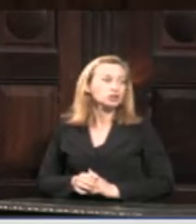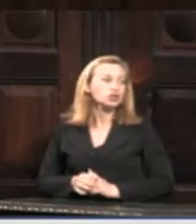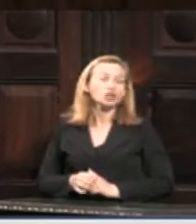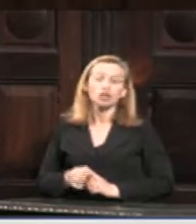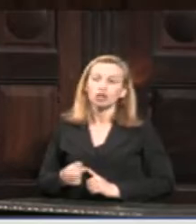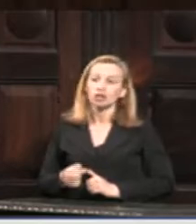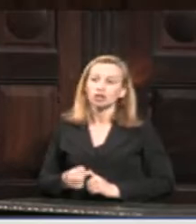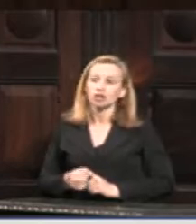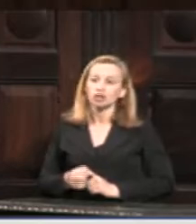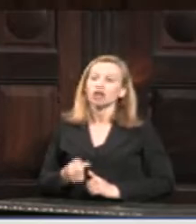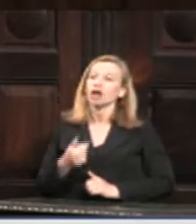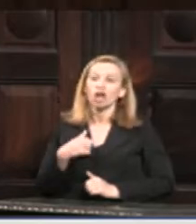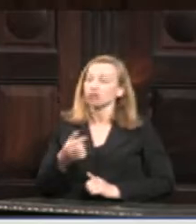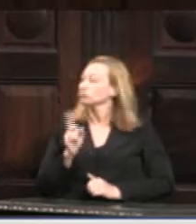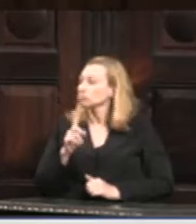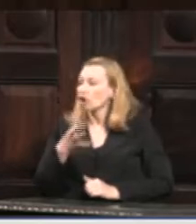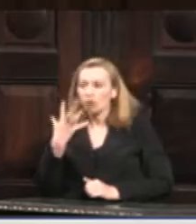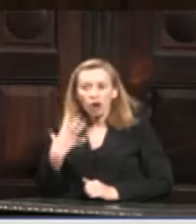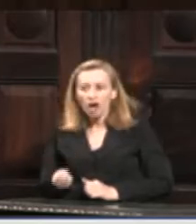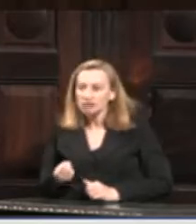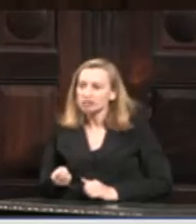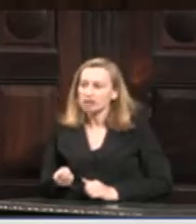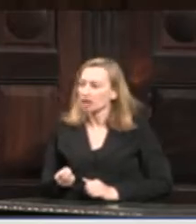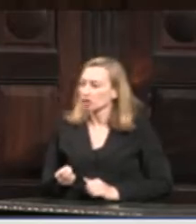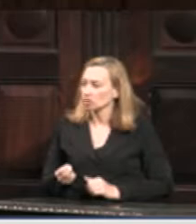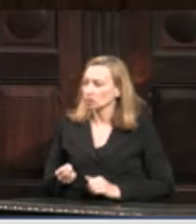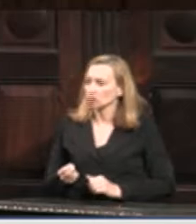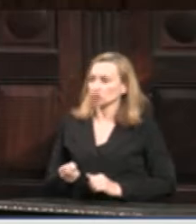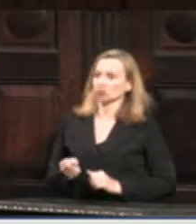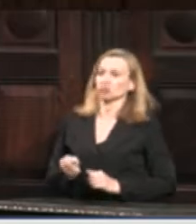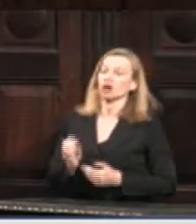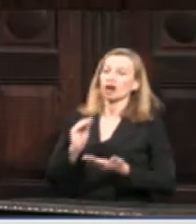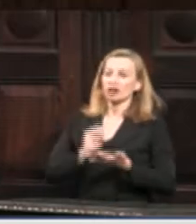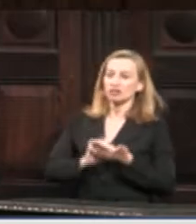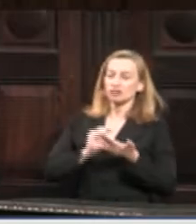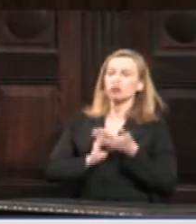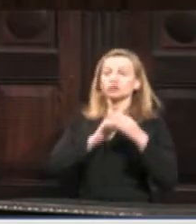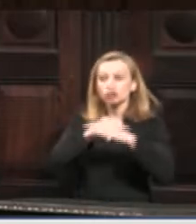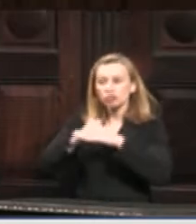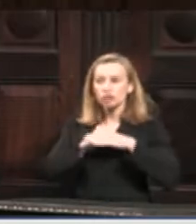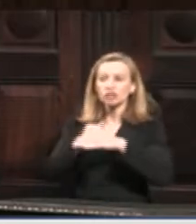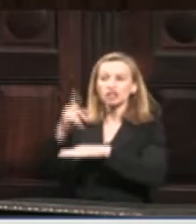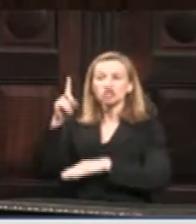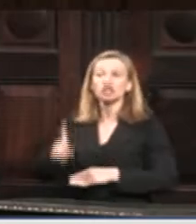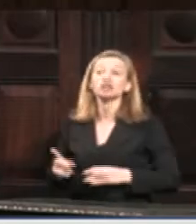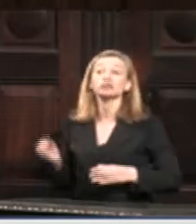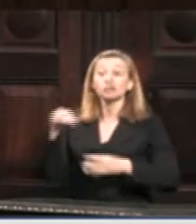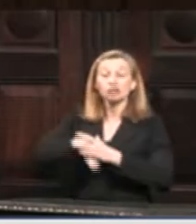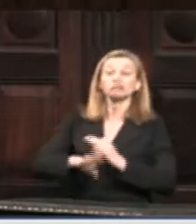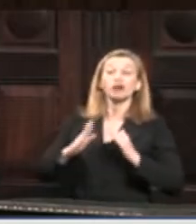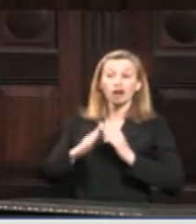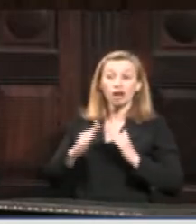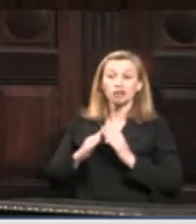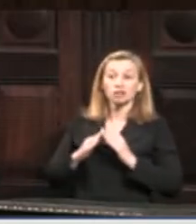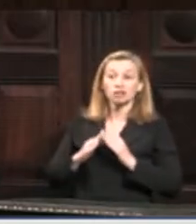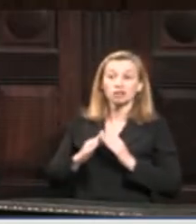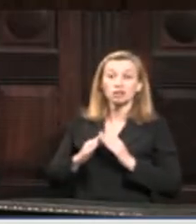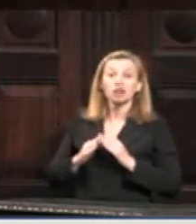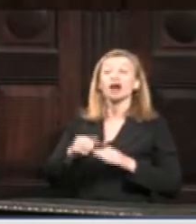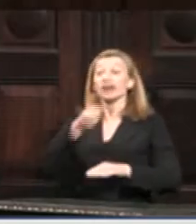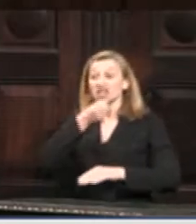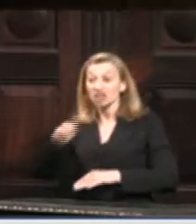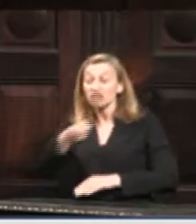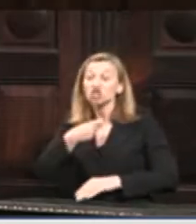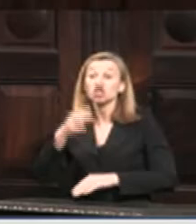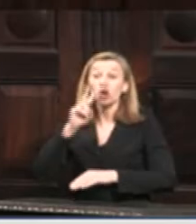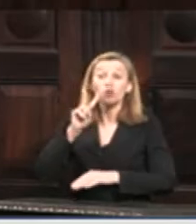repúdio, a minha manifestação de discordância e a minha manifestação de indignação em relação à entrevista que